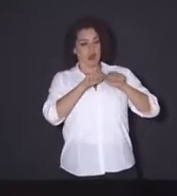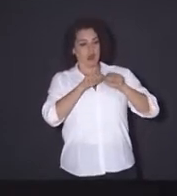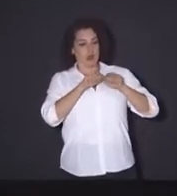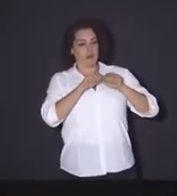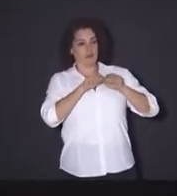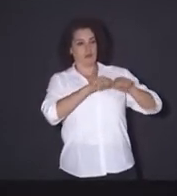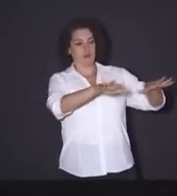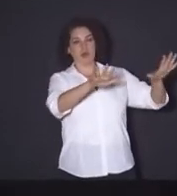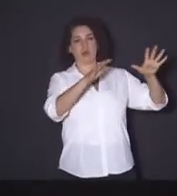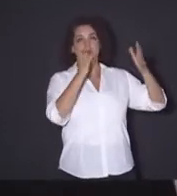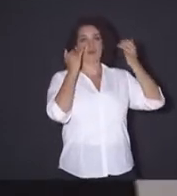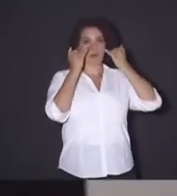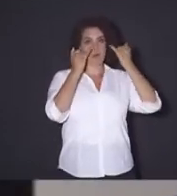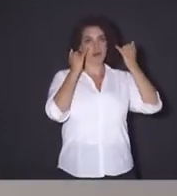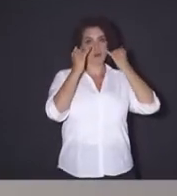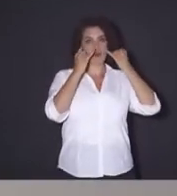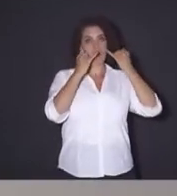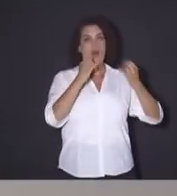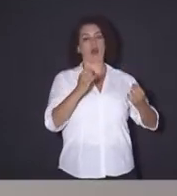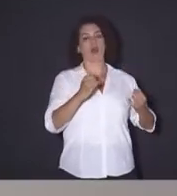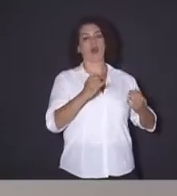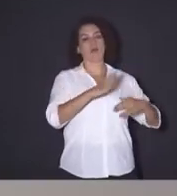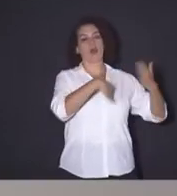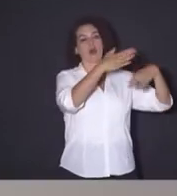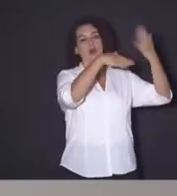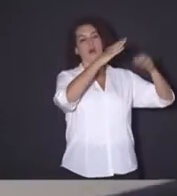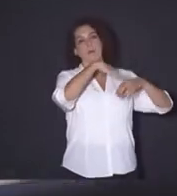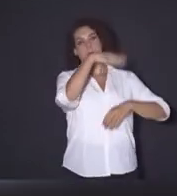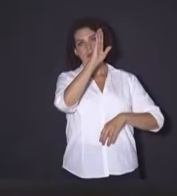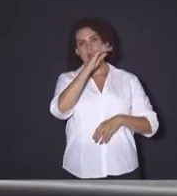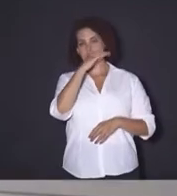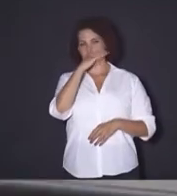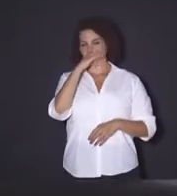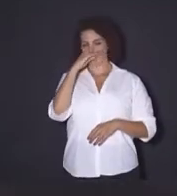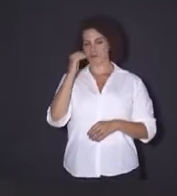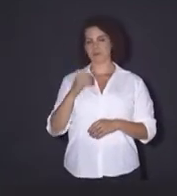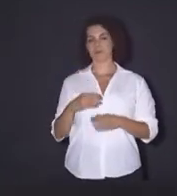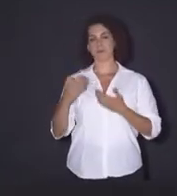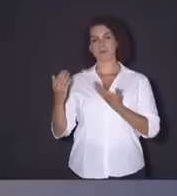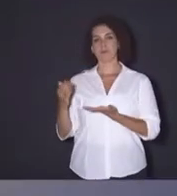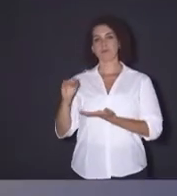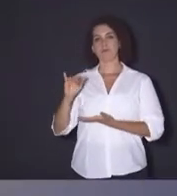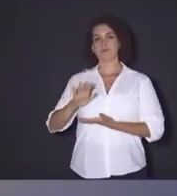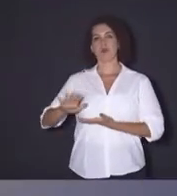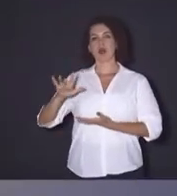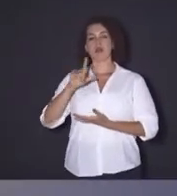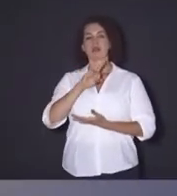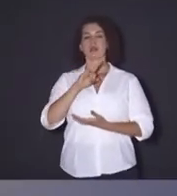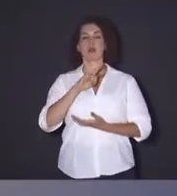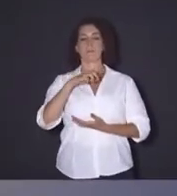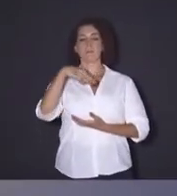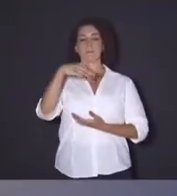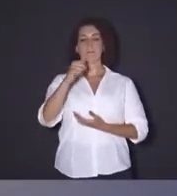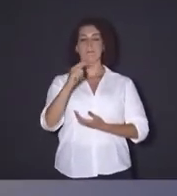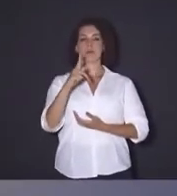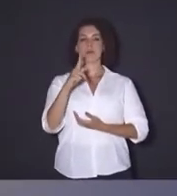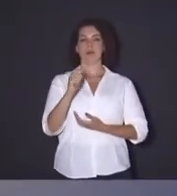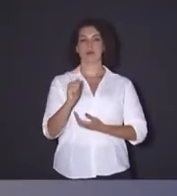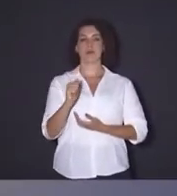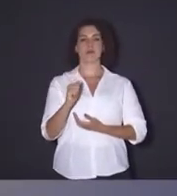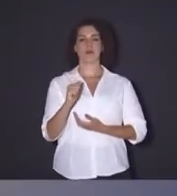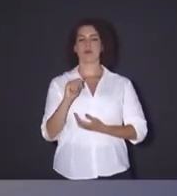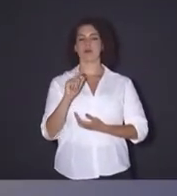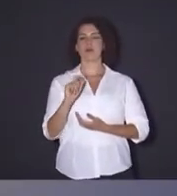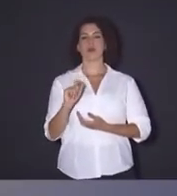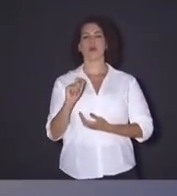têm interesse público, de natureza pública. Aqui eu trago um mapa para a gente discutir depois, que é um mapa, como